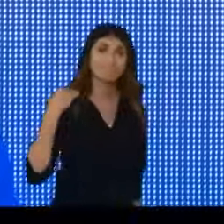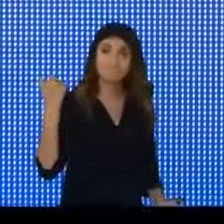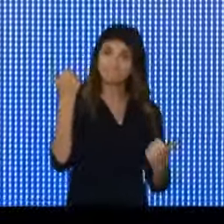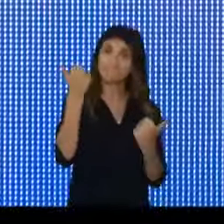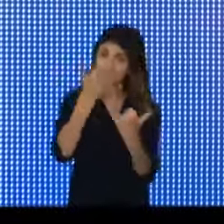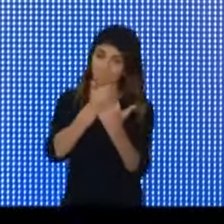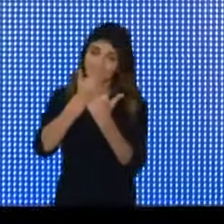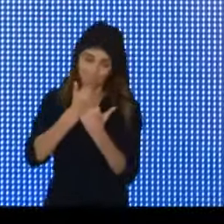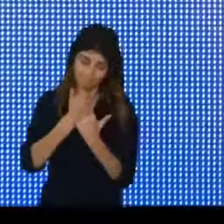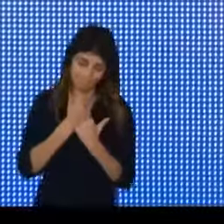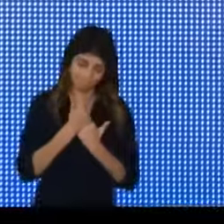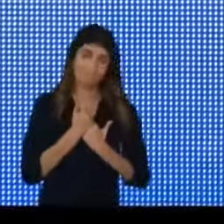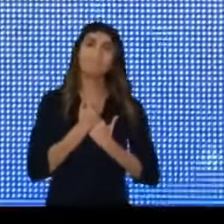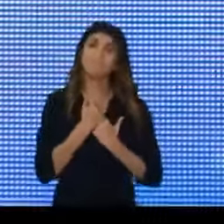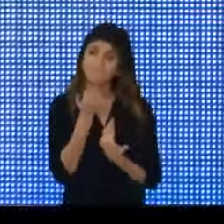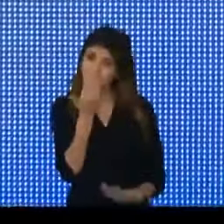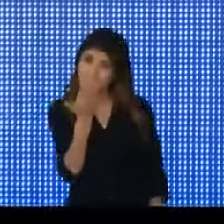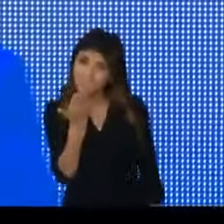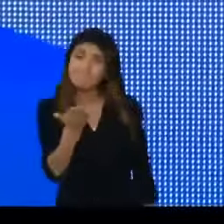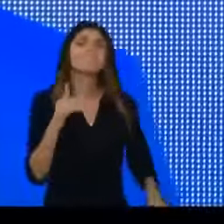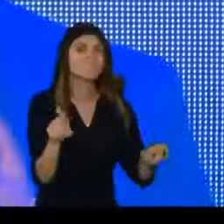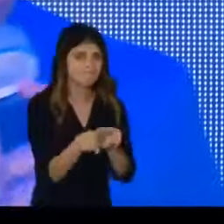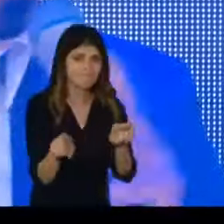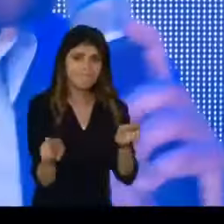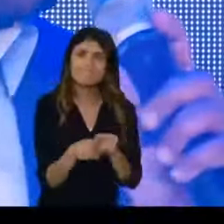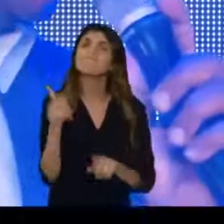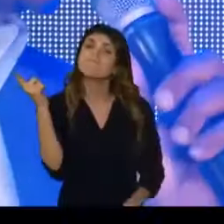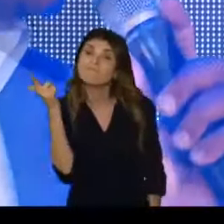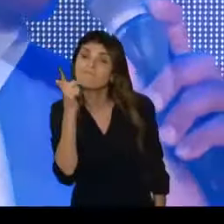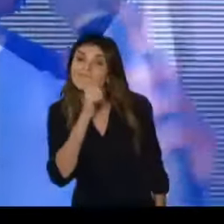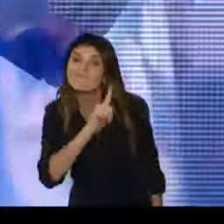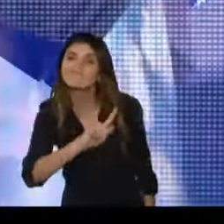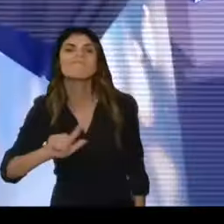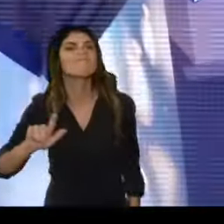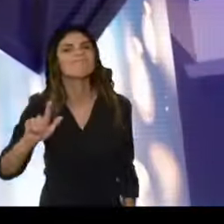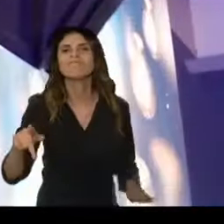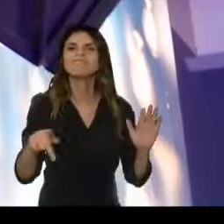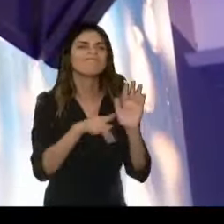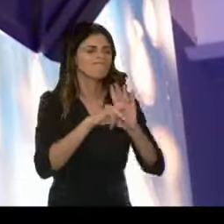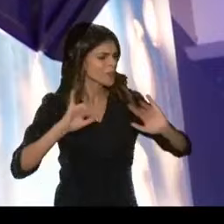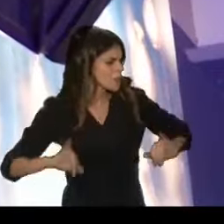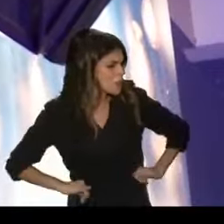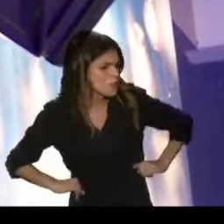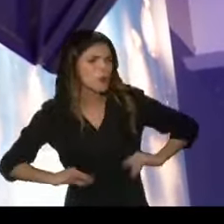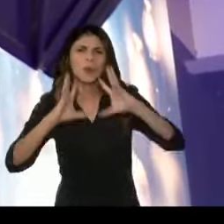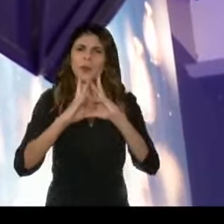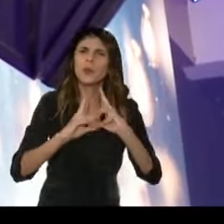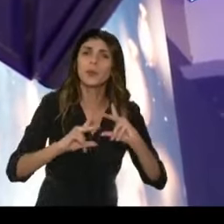você e por mim se fez réu, isto sendo agradável a